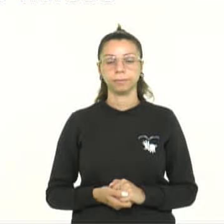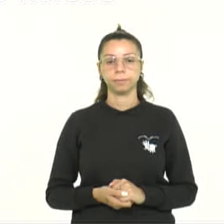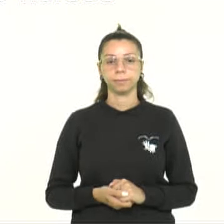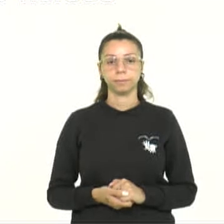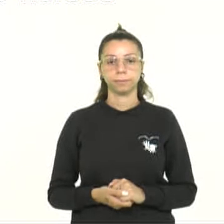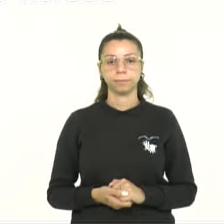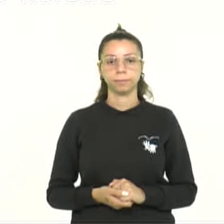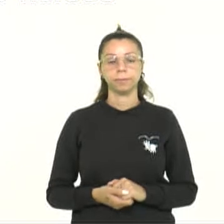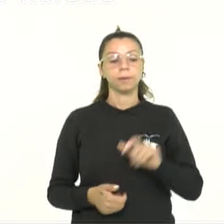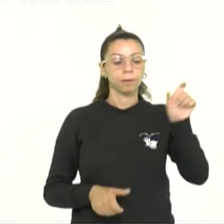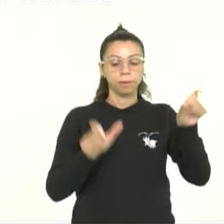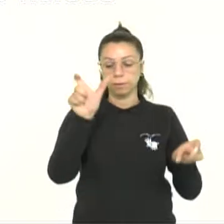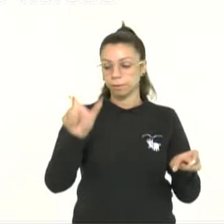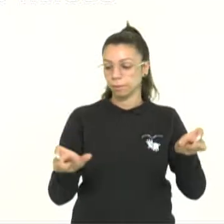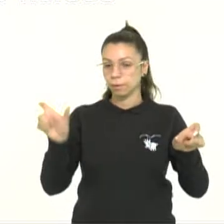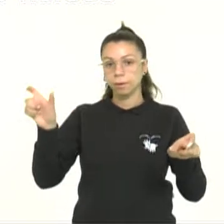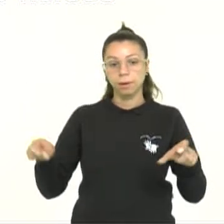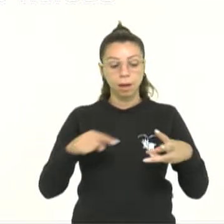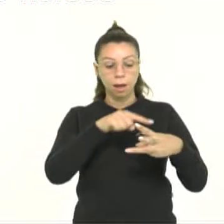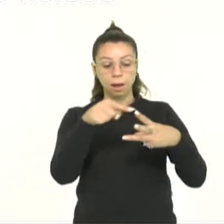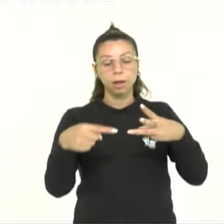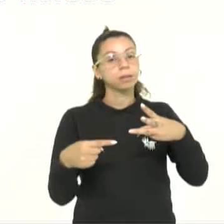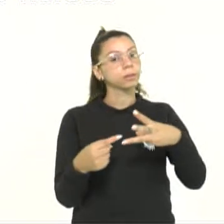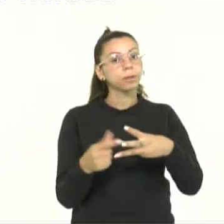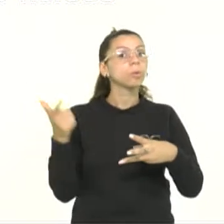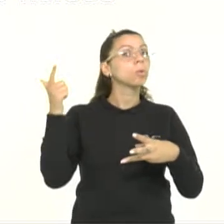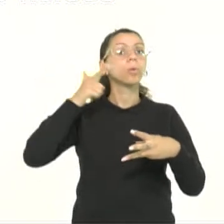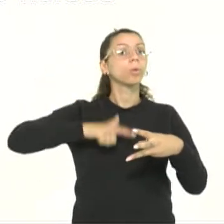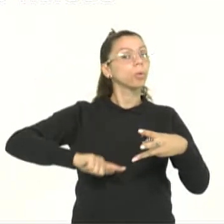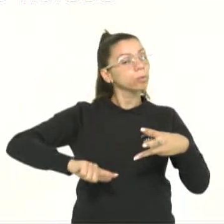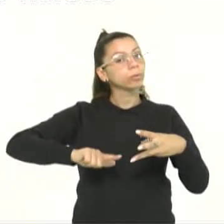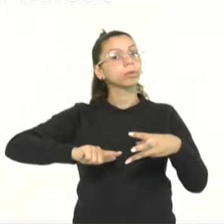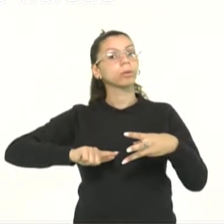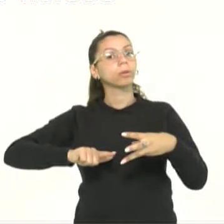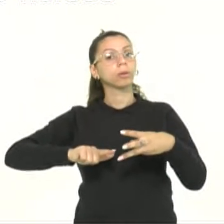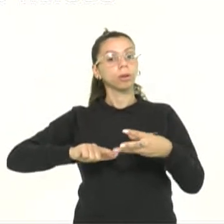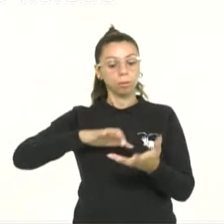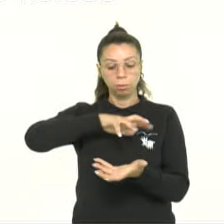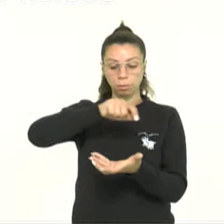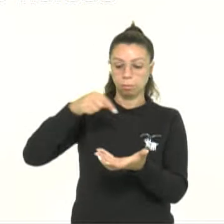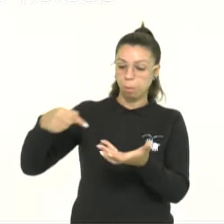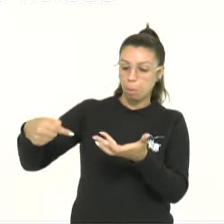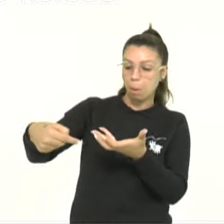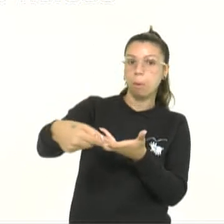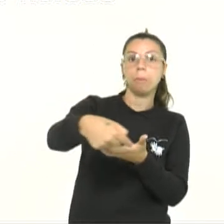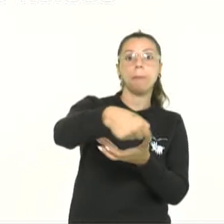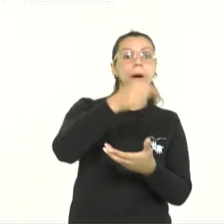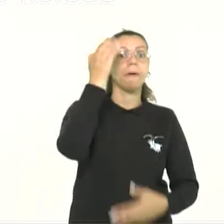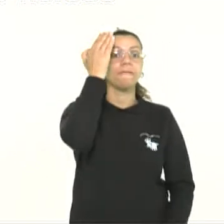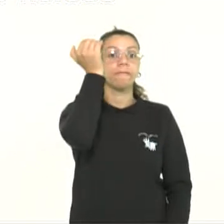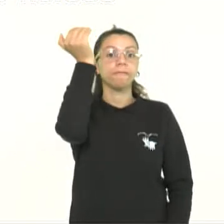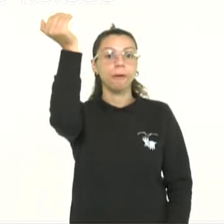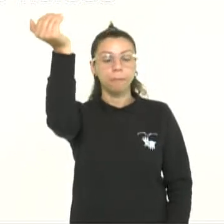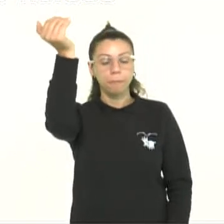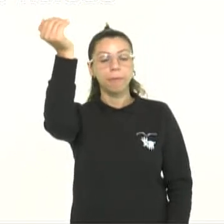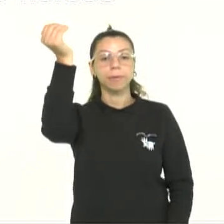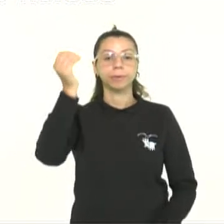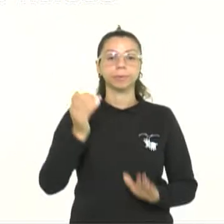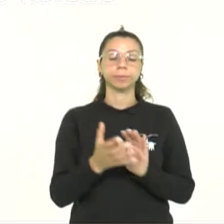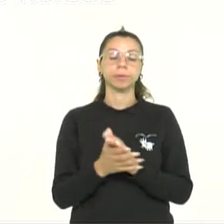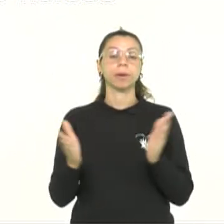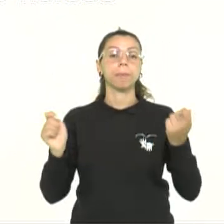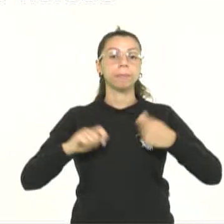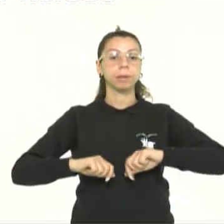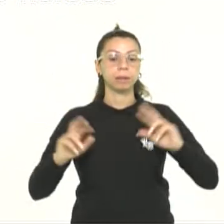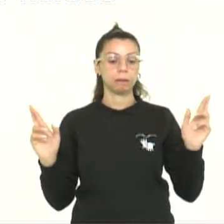elas conseguiram ser reconhecidas mundialmente por seus trabalhos. Relaciona a discapacidade de cada um